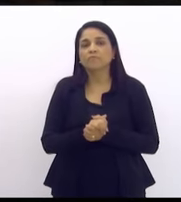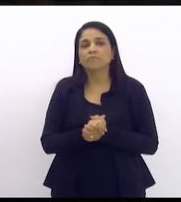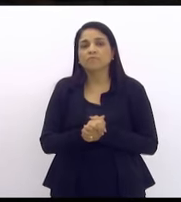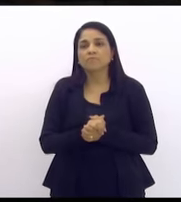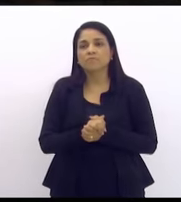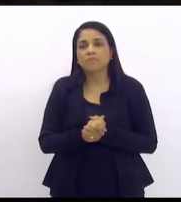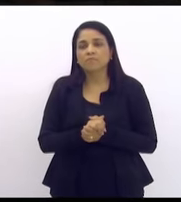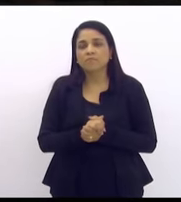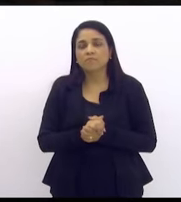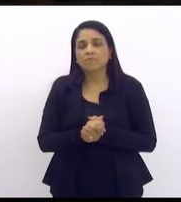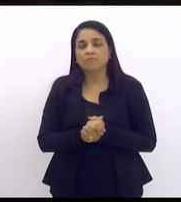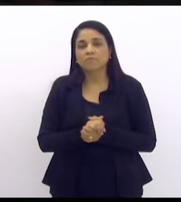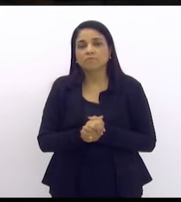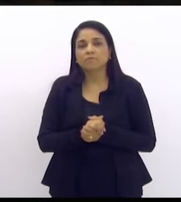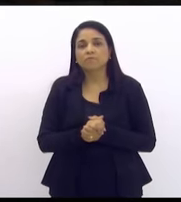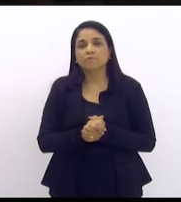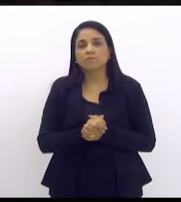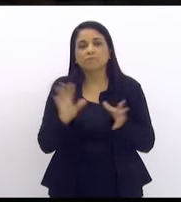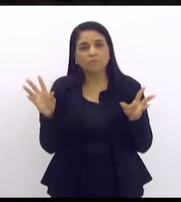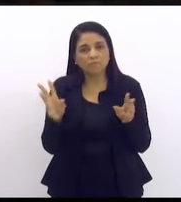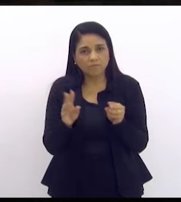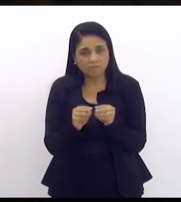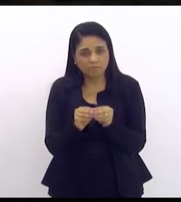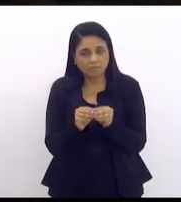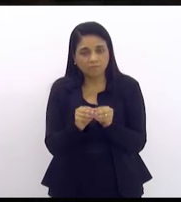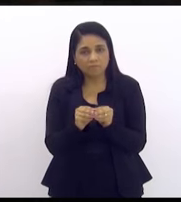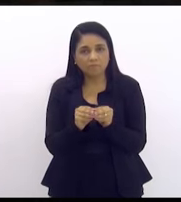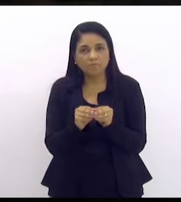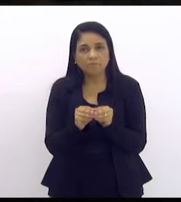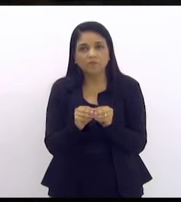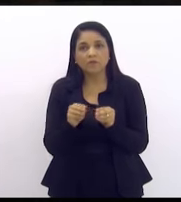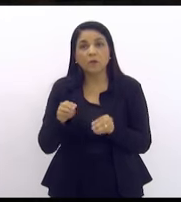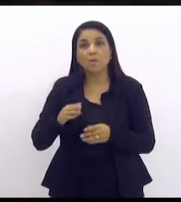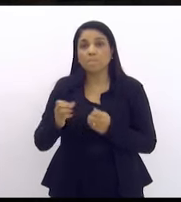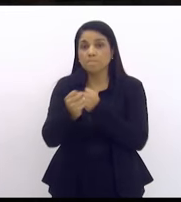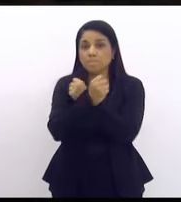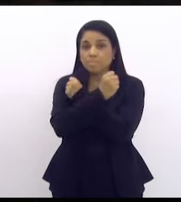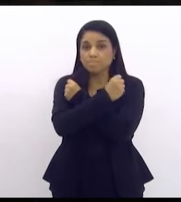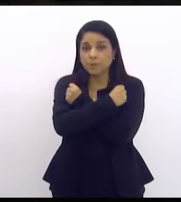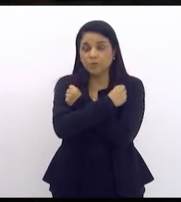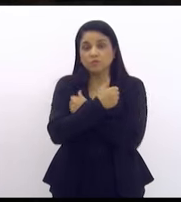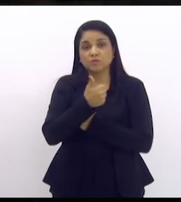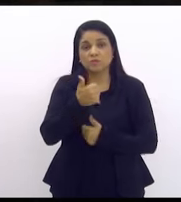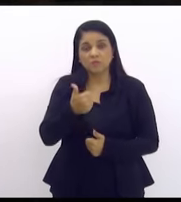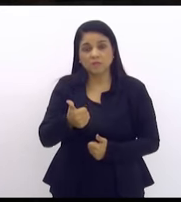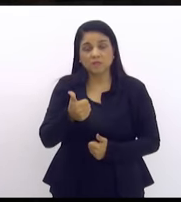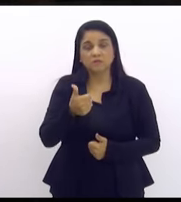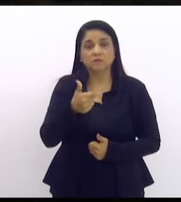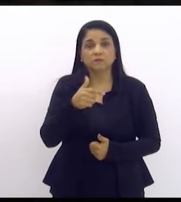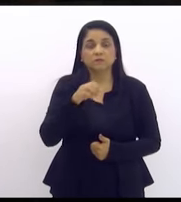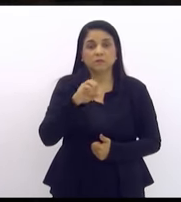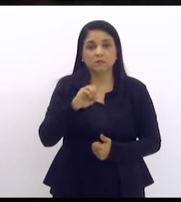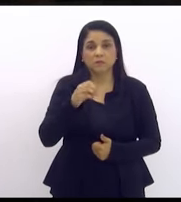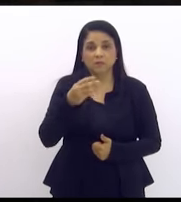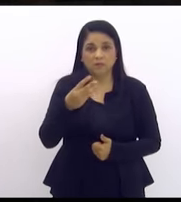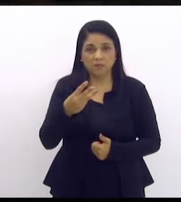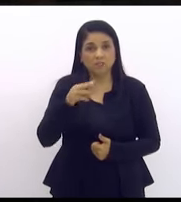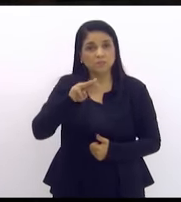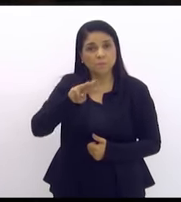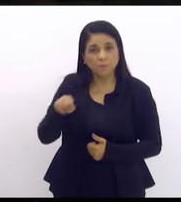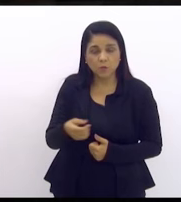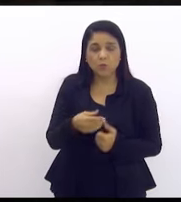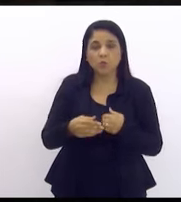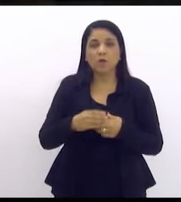só para exemplificar, a Búzios receberá 103 mil a partir do ano que vem, Arraial do